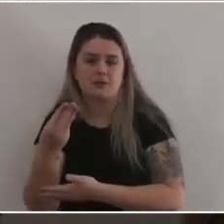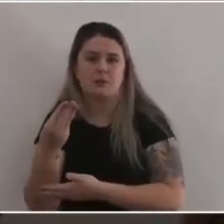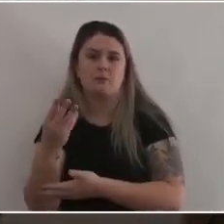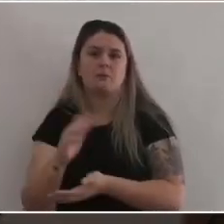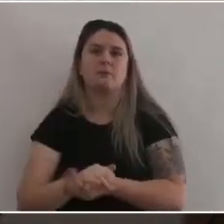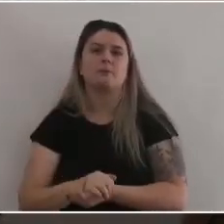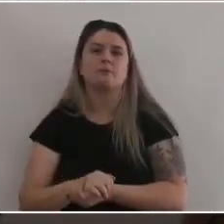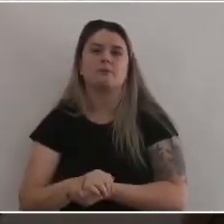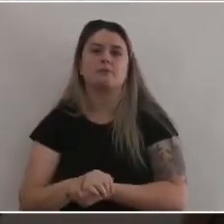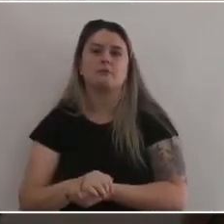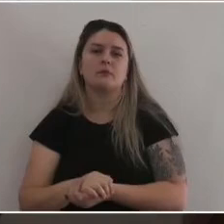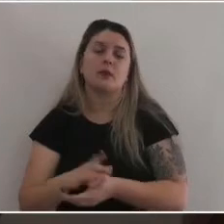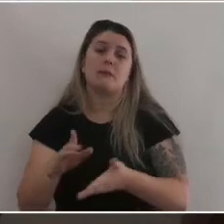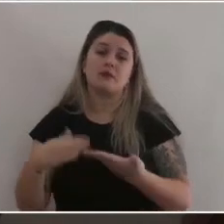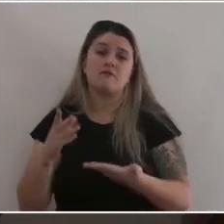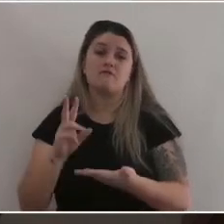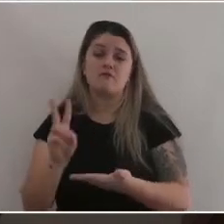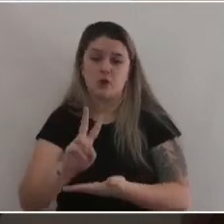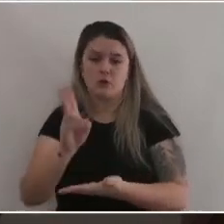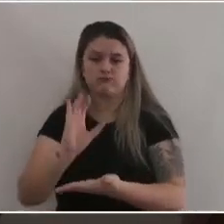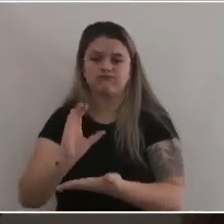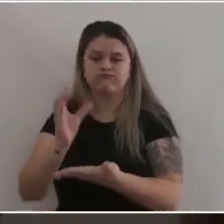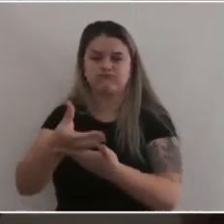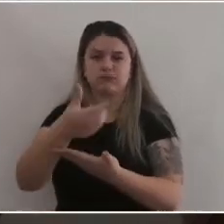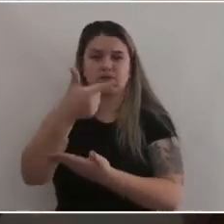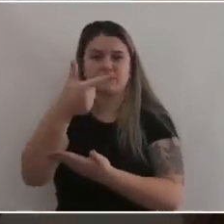13.881.000. Porém, o valor investido foi R$